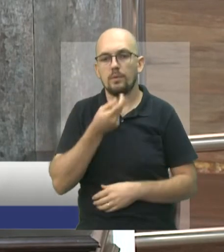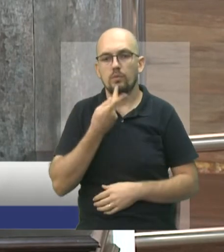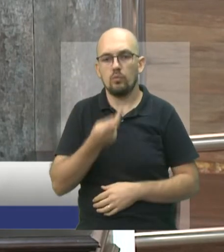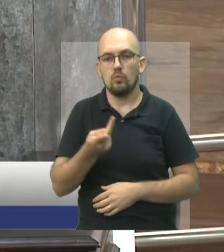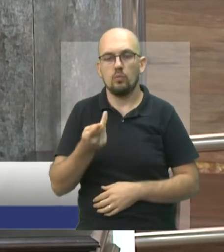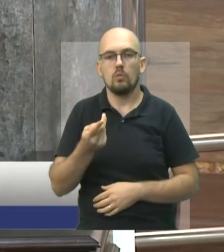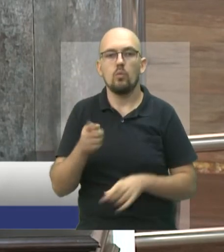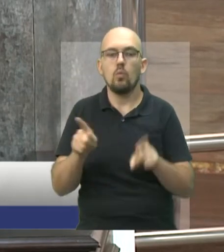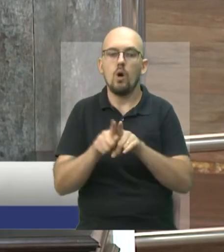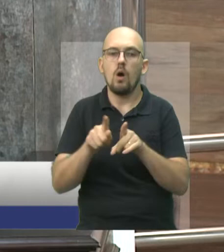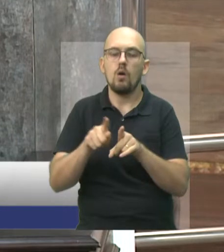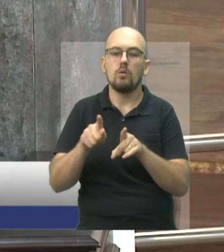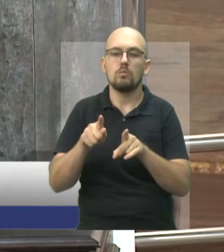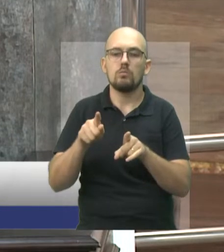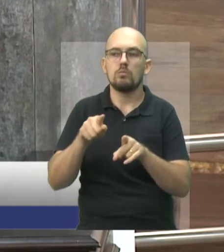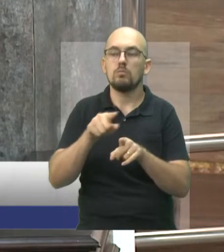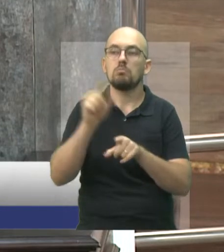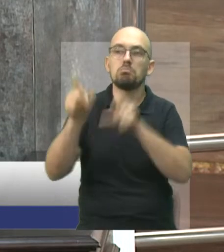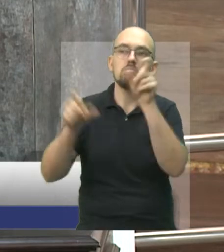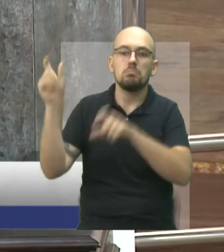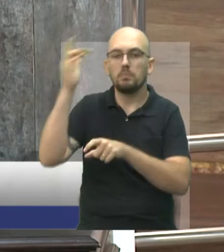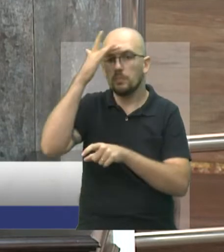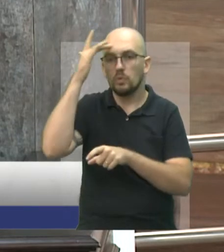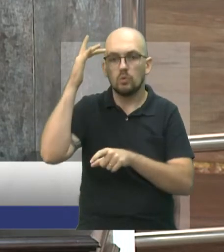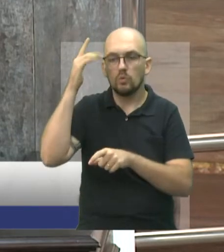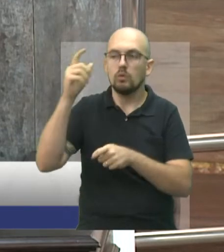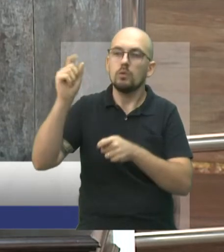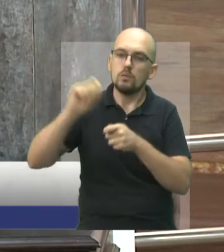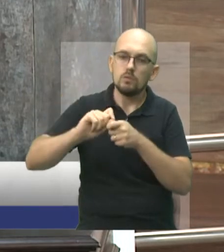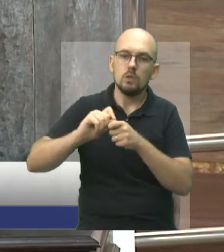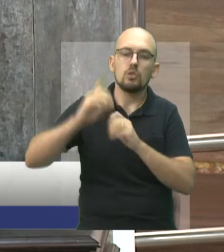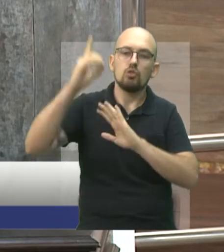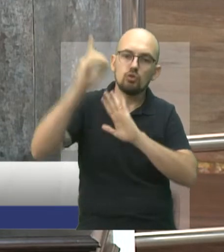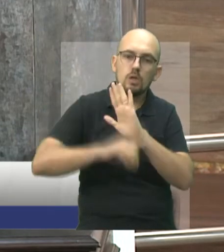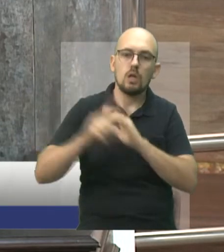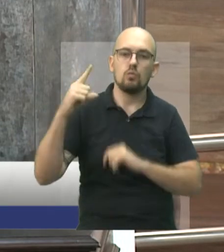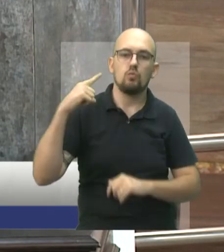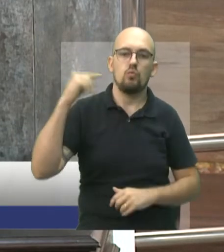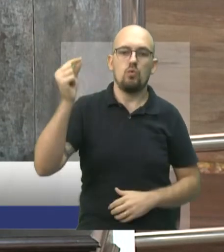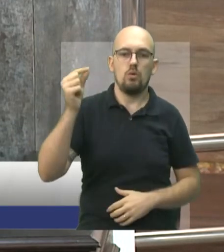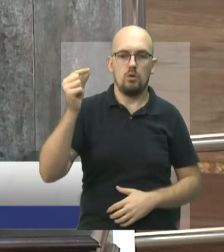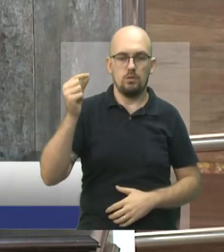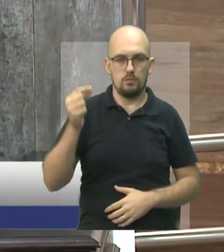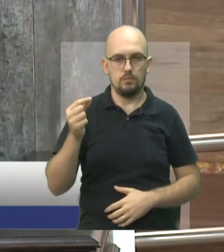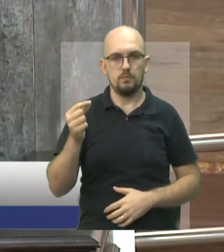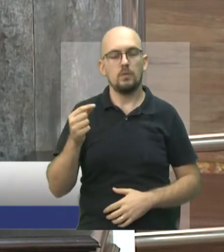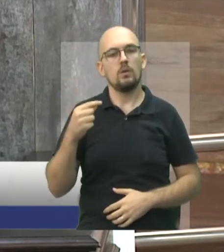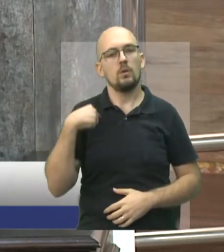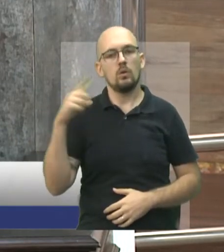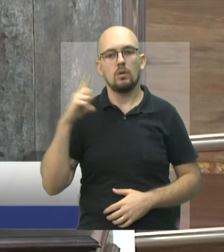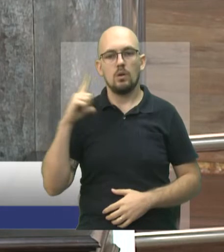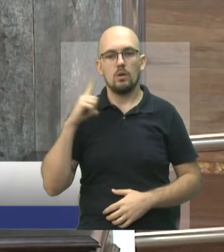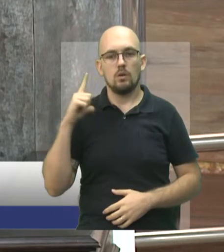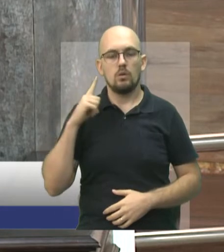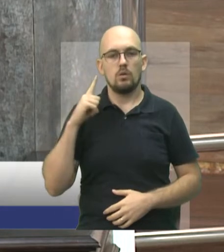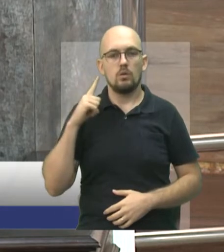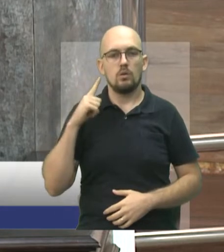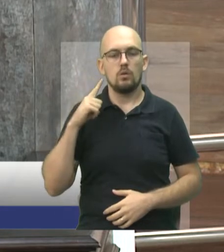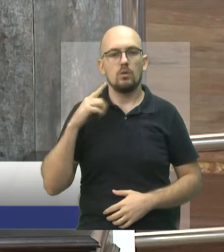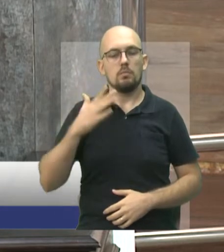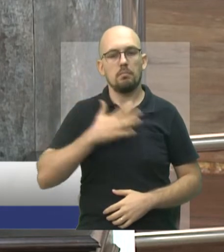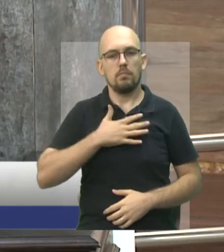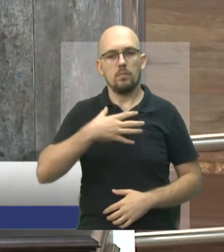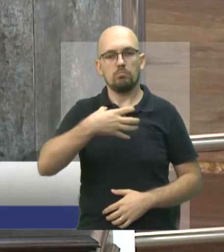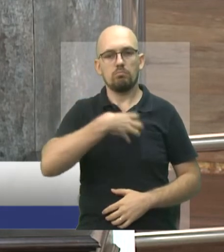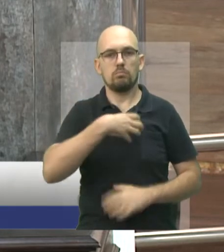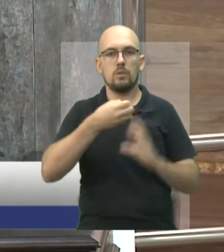que exerceram o seu direito de escolher. Eu tenho como uma característica